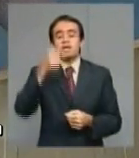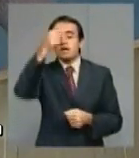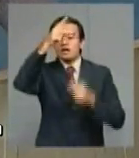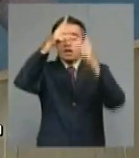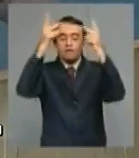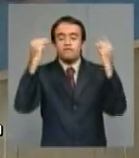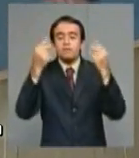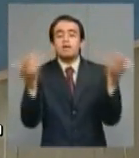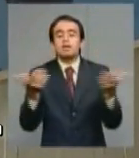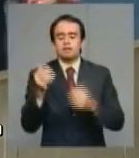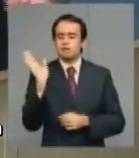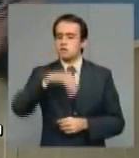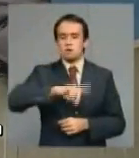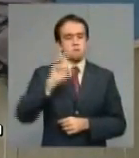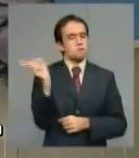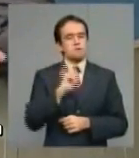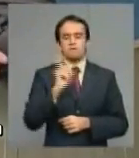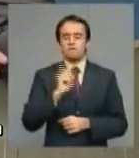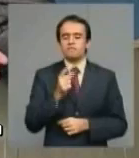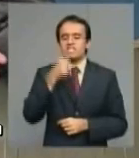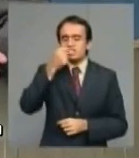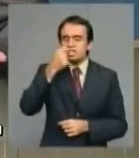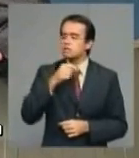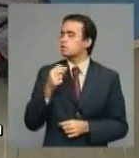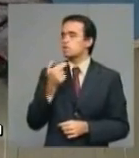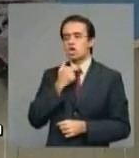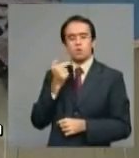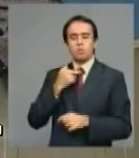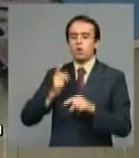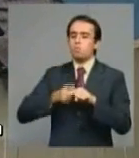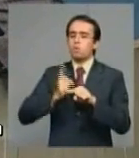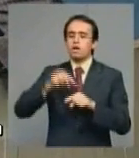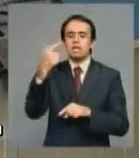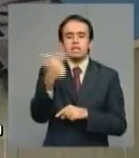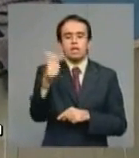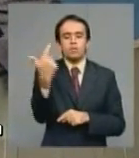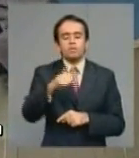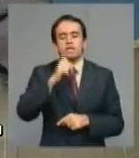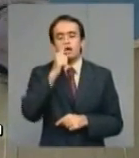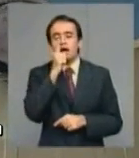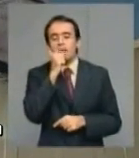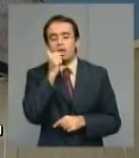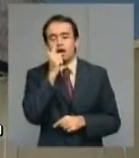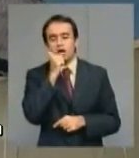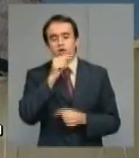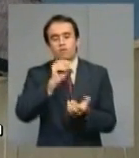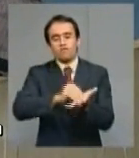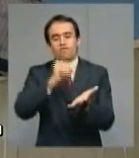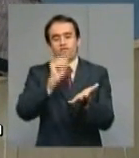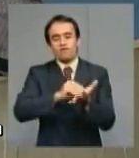Cadê o médico? Está de greve. Cadê o dentista? Não pode trabalhar porque não tem água.